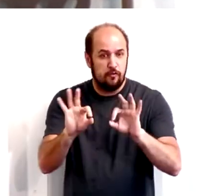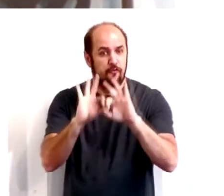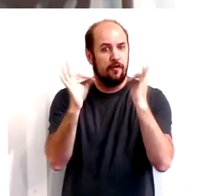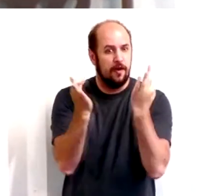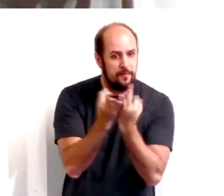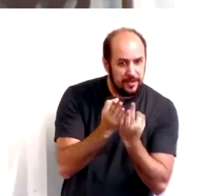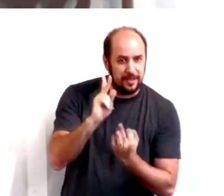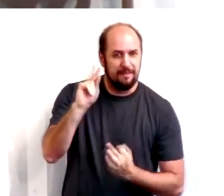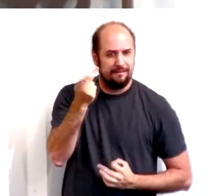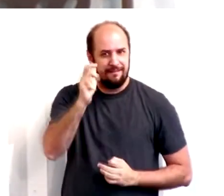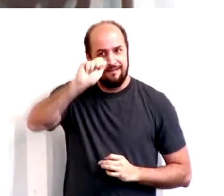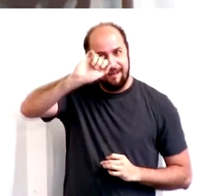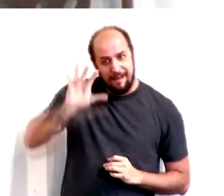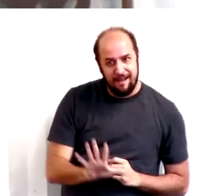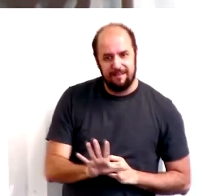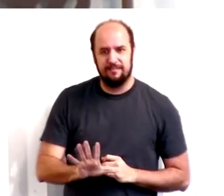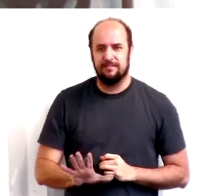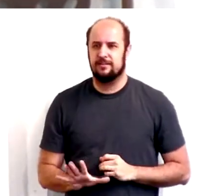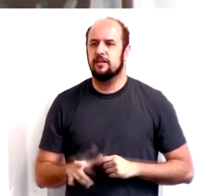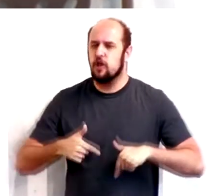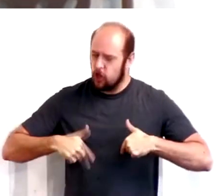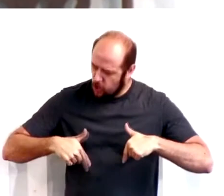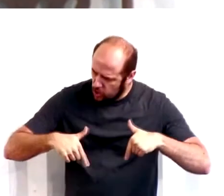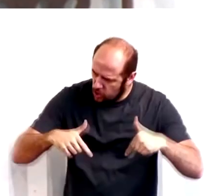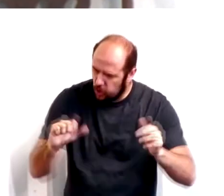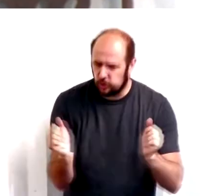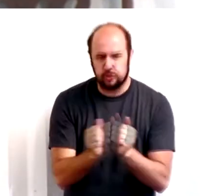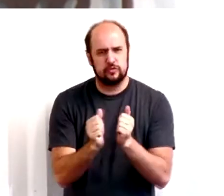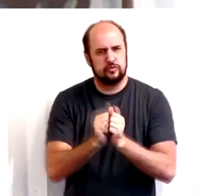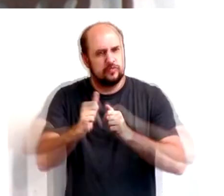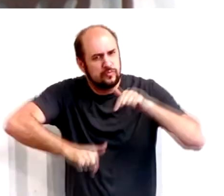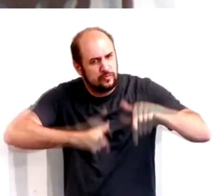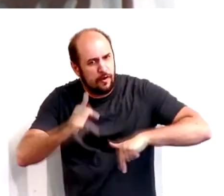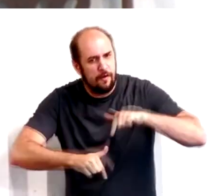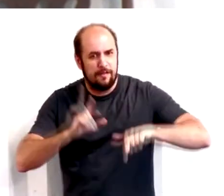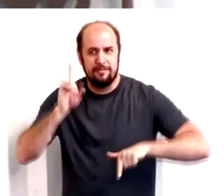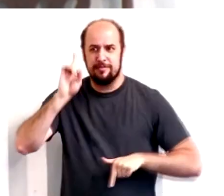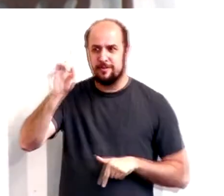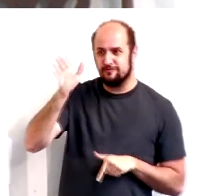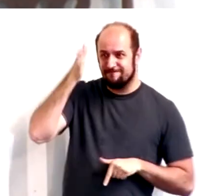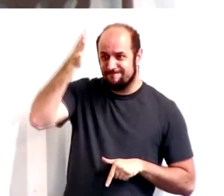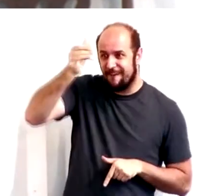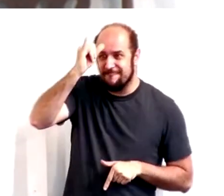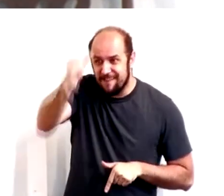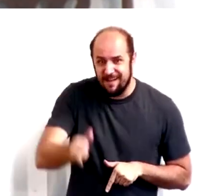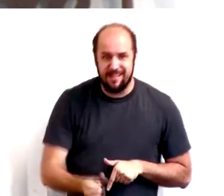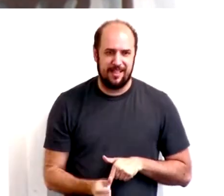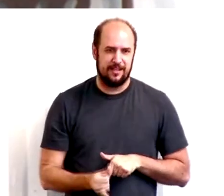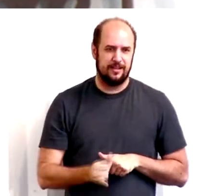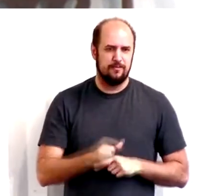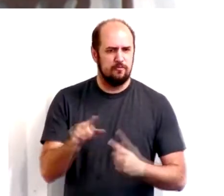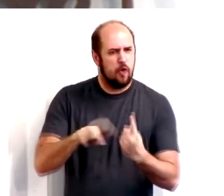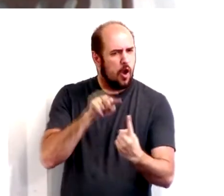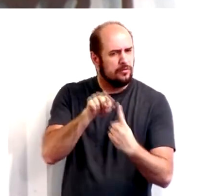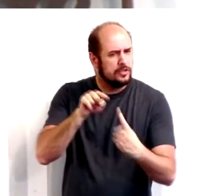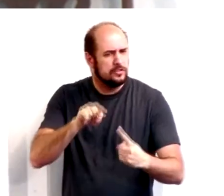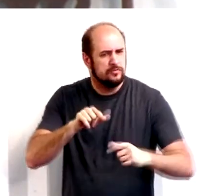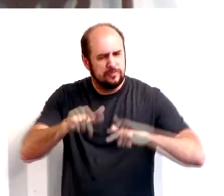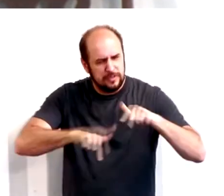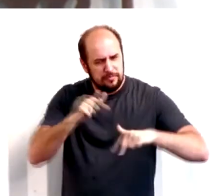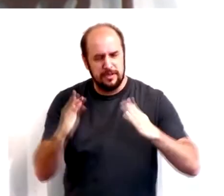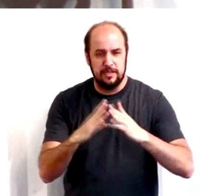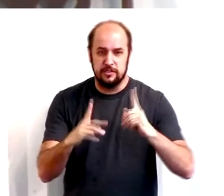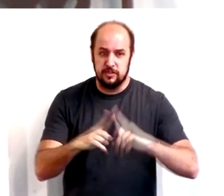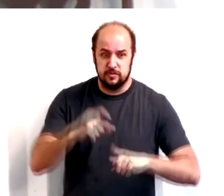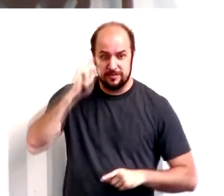deles, estarmos juntos, lutando por essa causa que Deus colocou no coração dele, que é a causa de Cristo, lá em